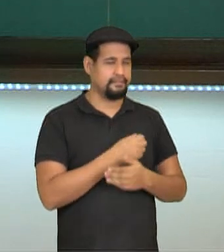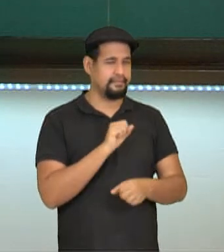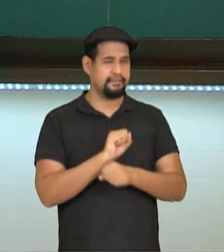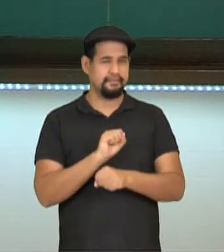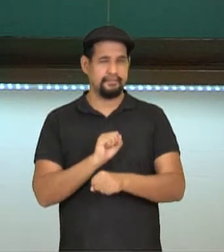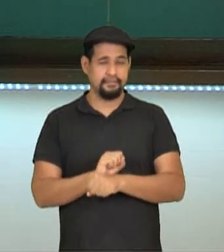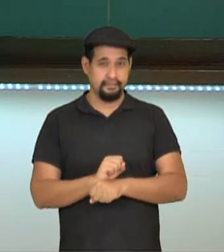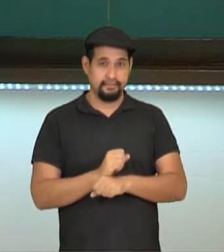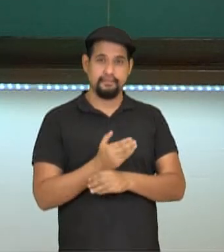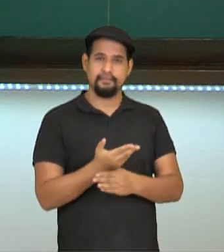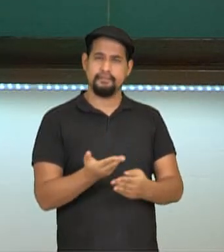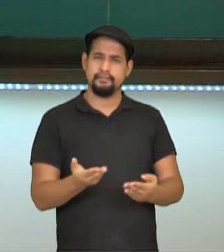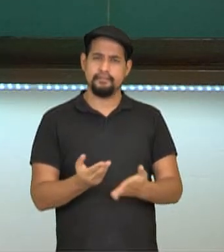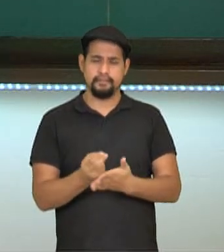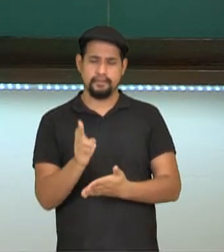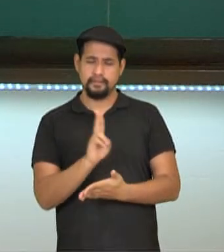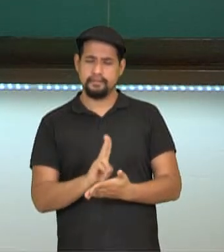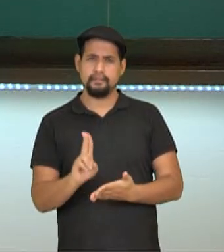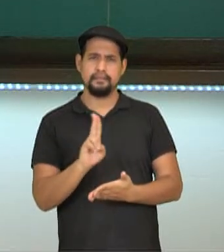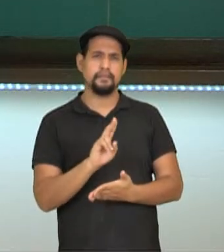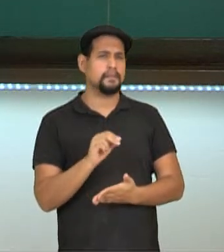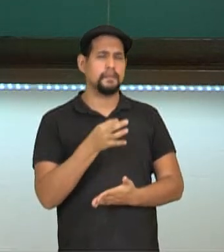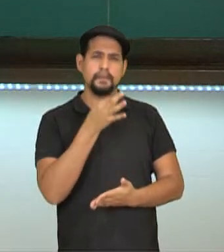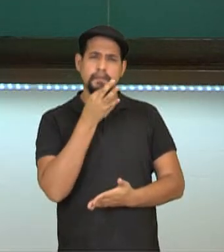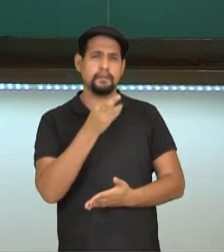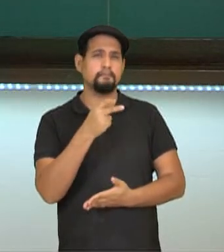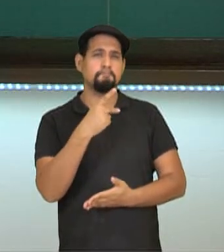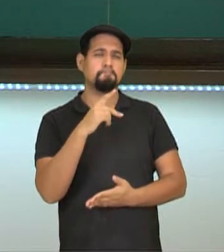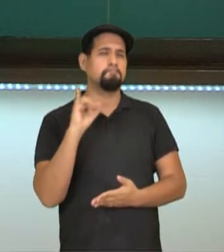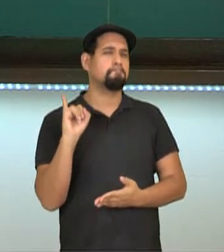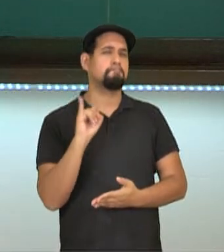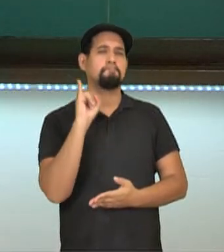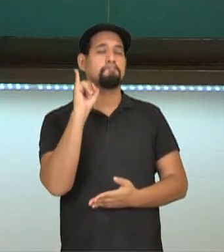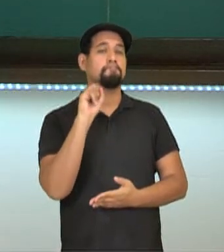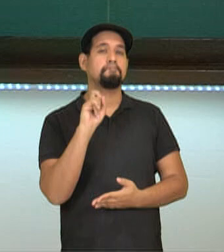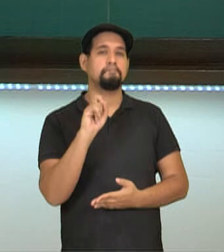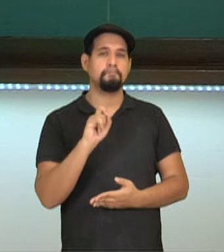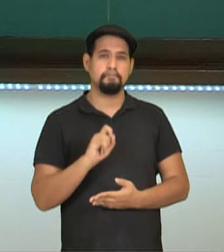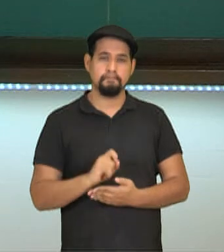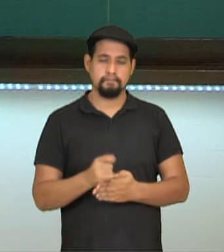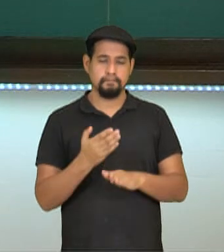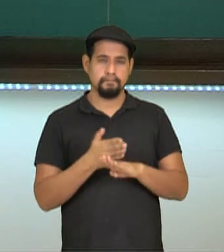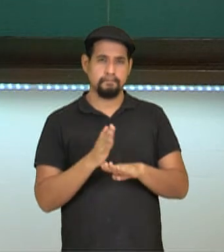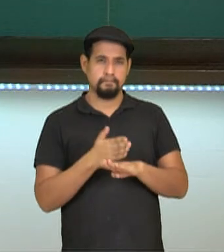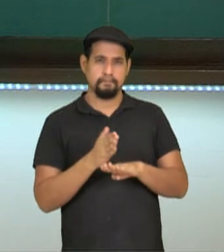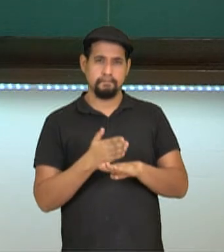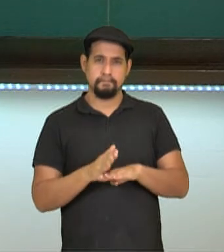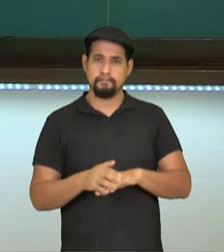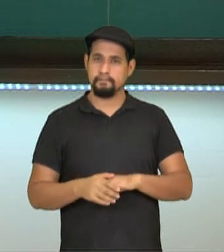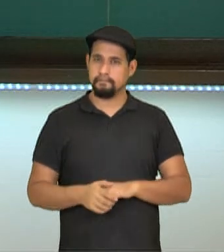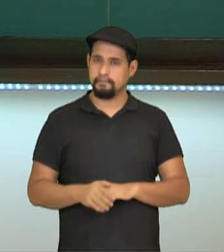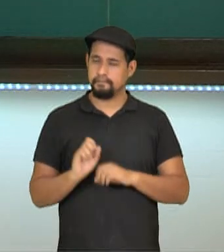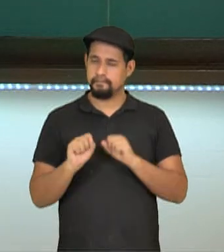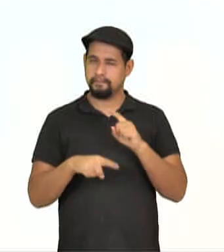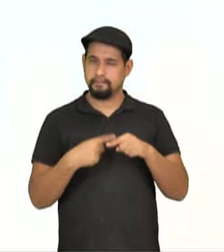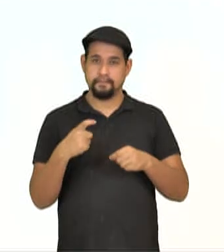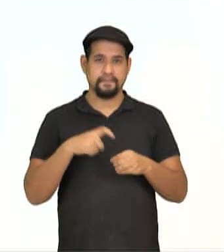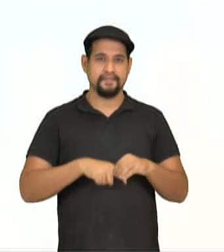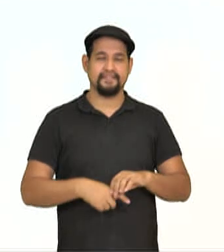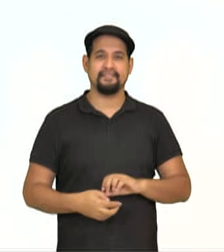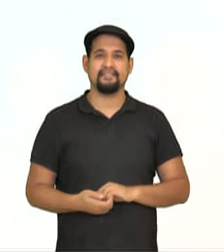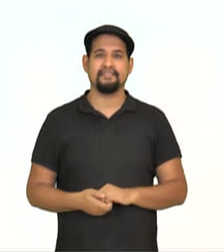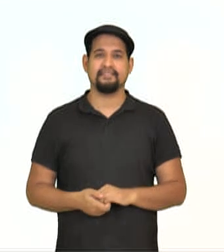tempinho agora para você colocar aí o que você acha mais interessante na prática do skate. A gente volta logo.